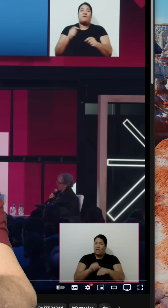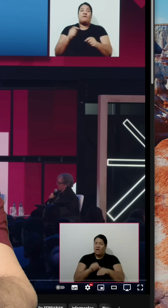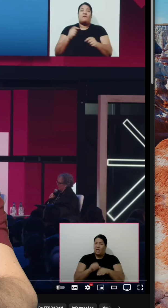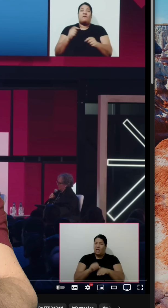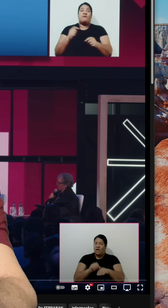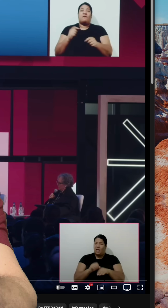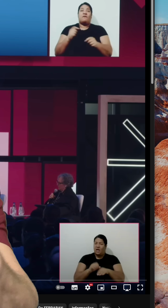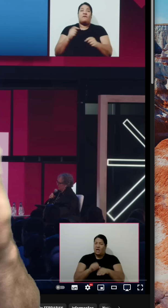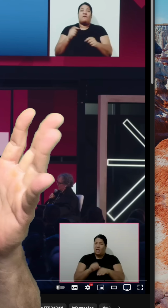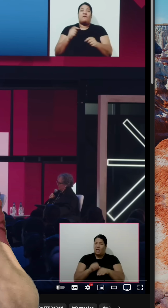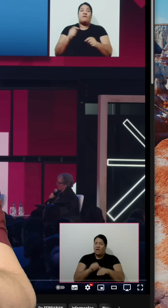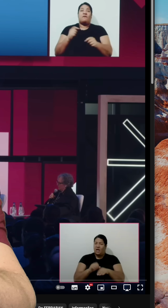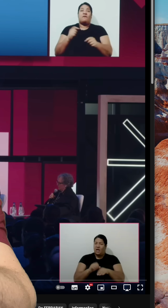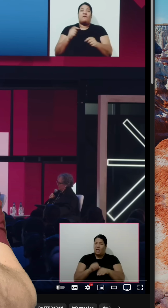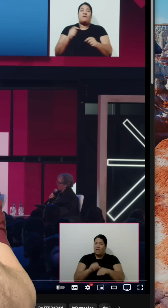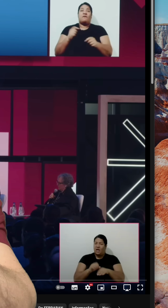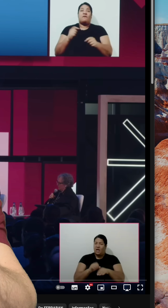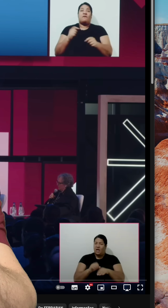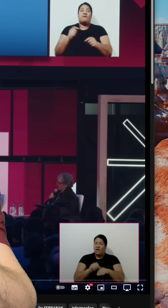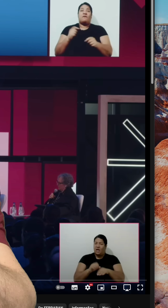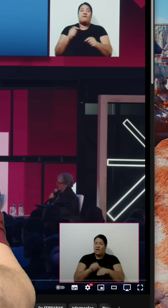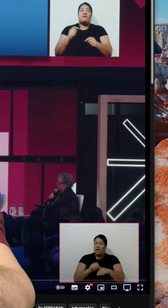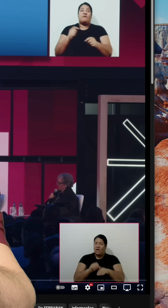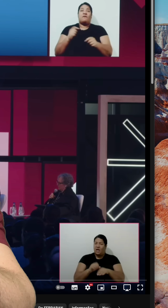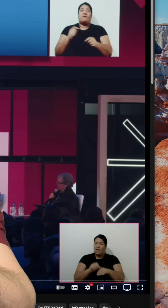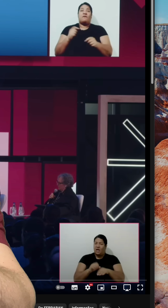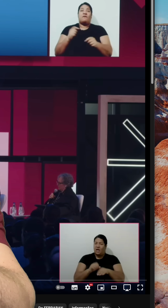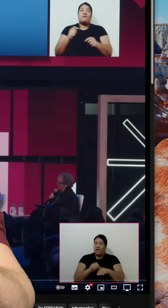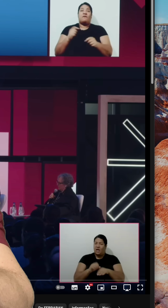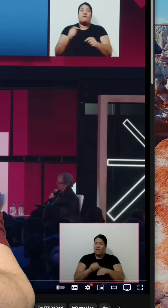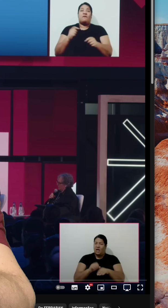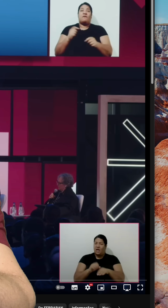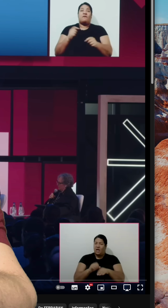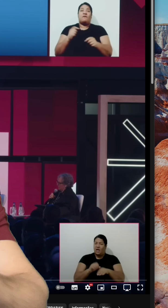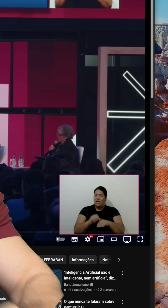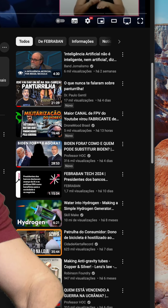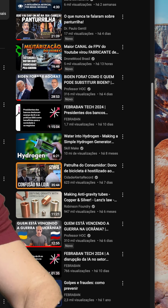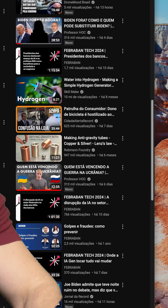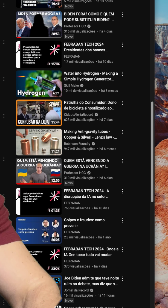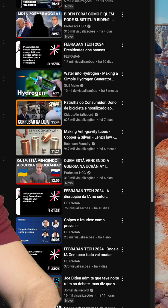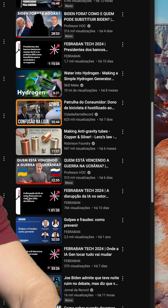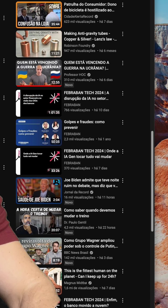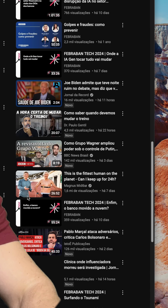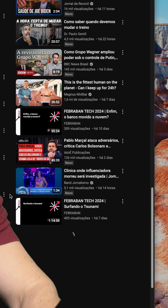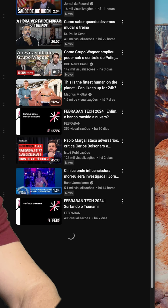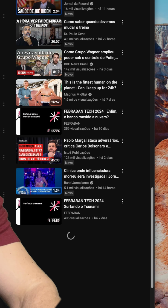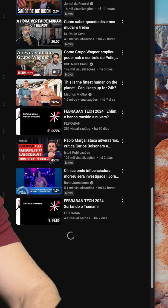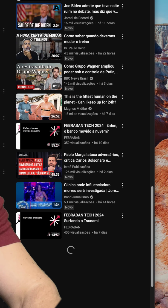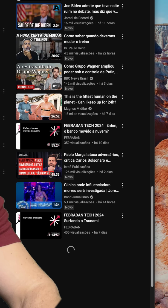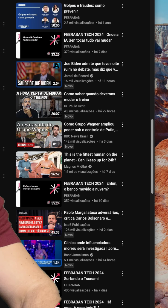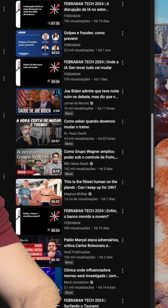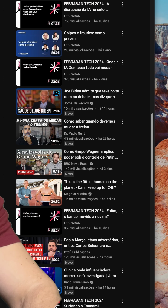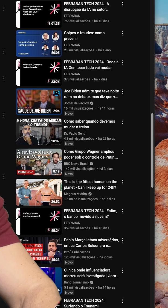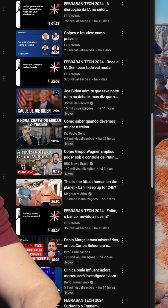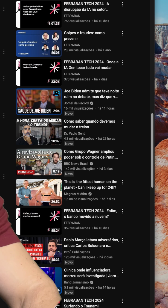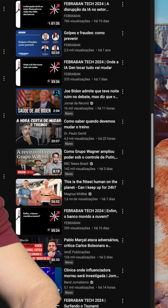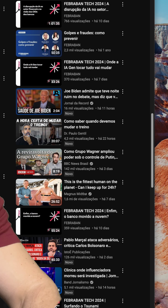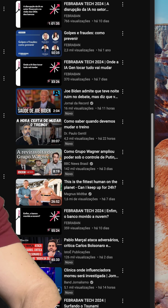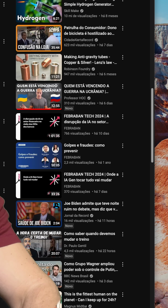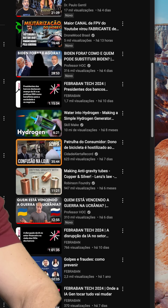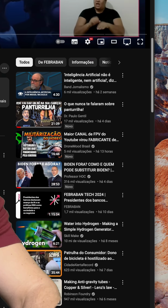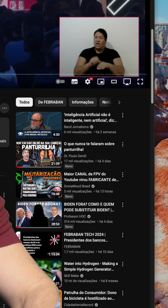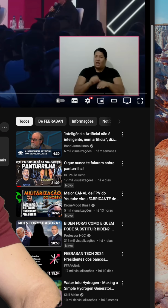aquele vídeo que tá rolando no LinkedIn, tá rolando no YouTube, tá rolando em vários lugares, sobre o senhor Sérgio aqui embaixo, aqui, ó,